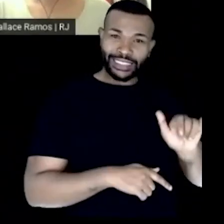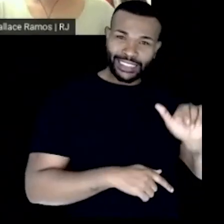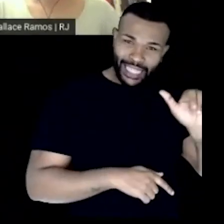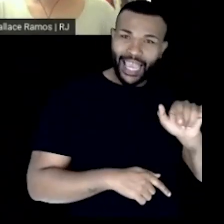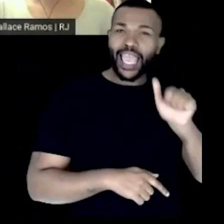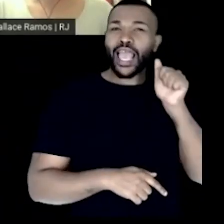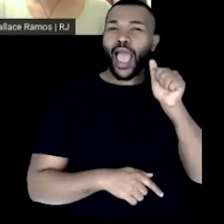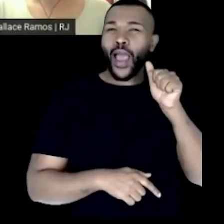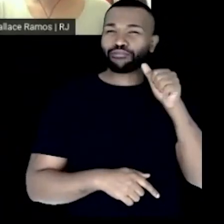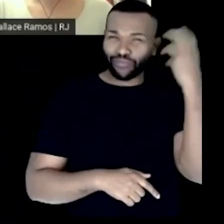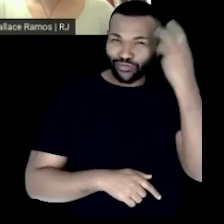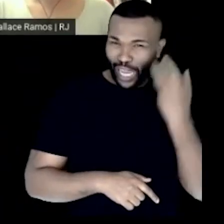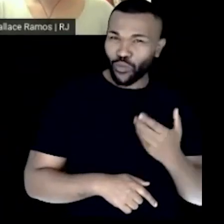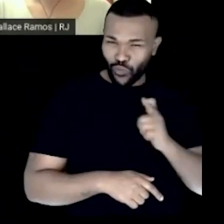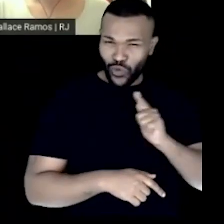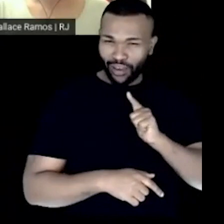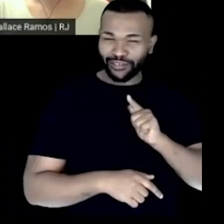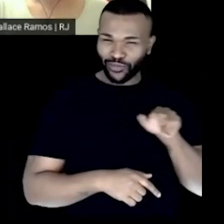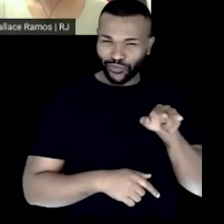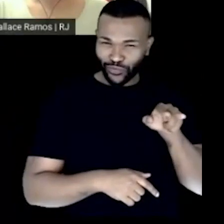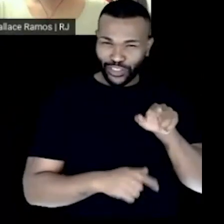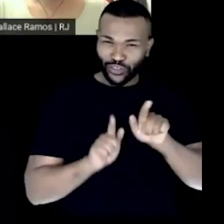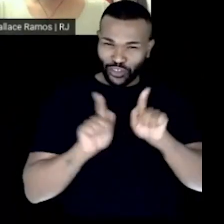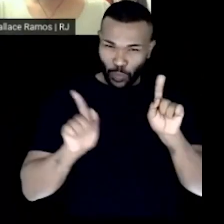gêmeos gays, um deles, inclusive, uma drag queen.